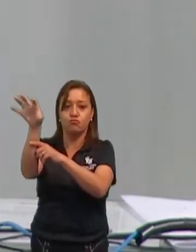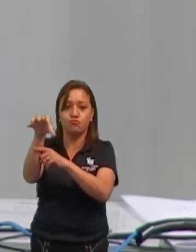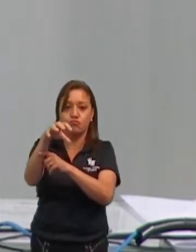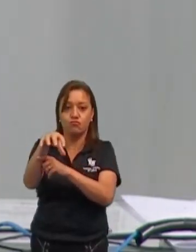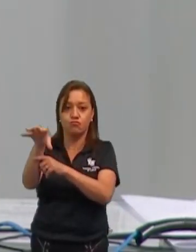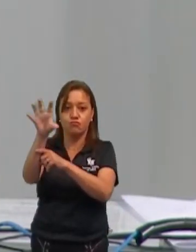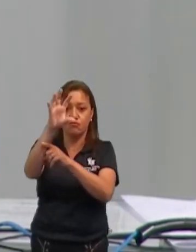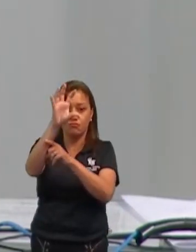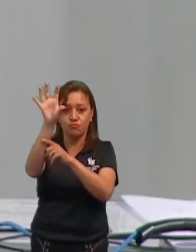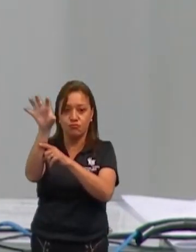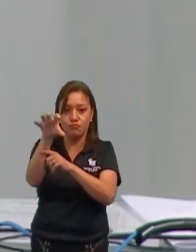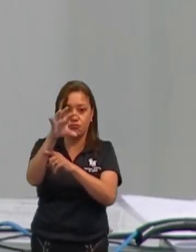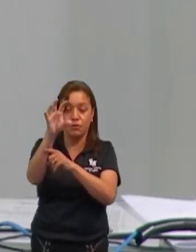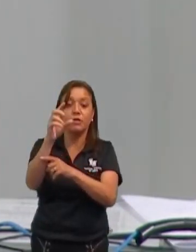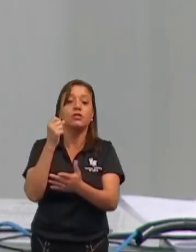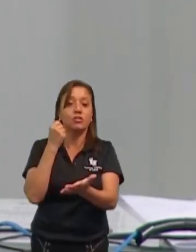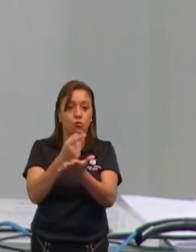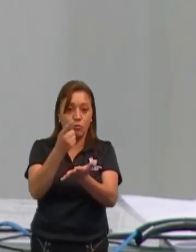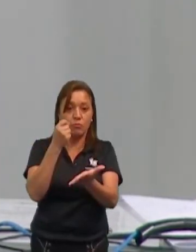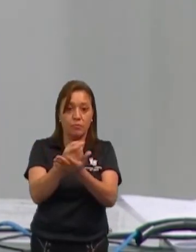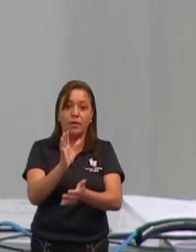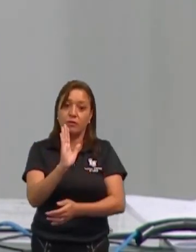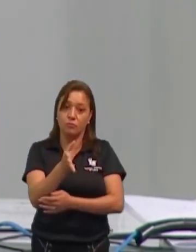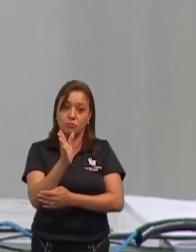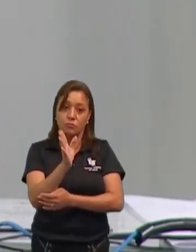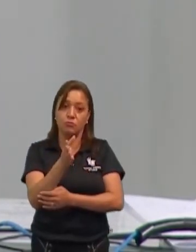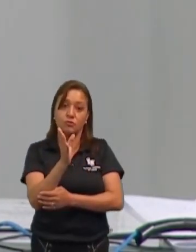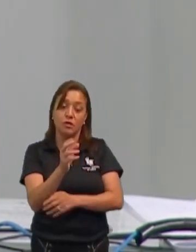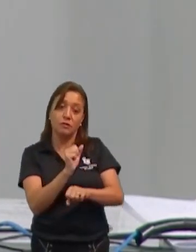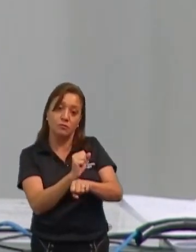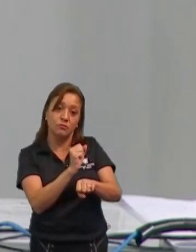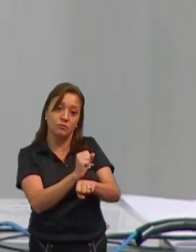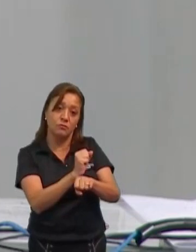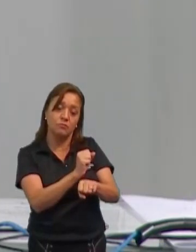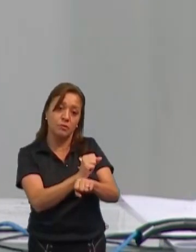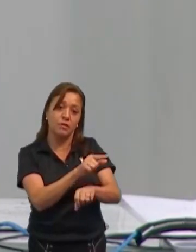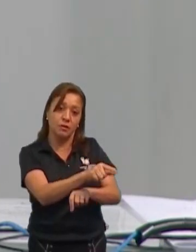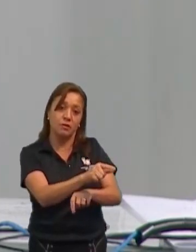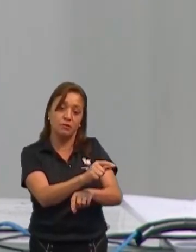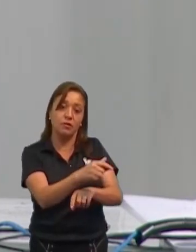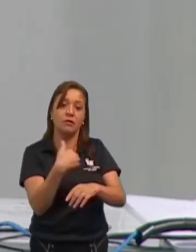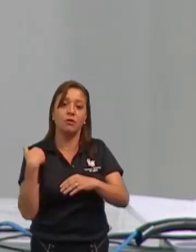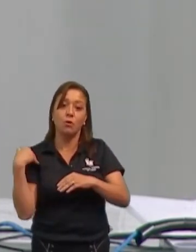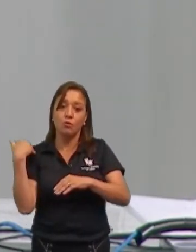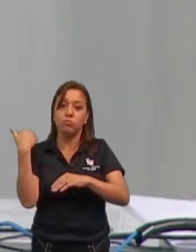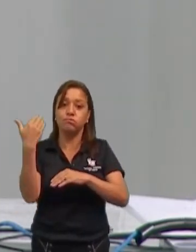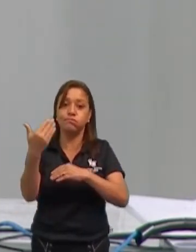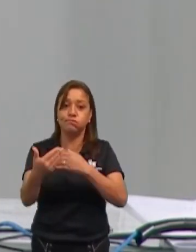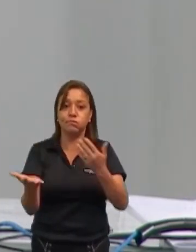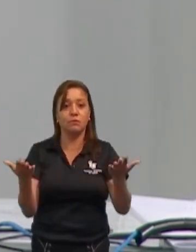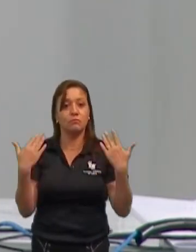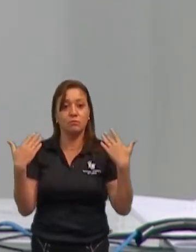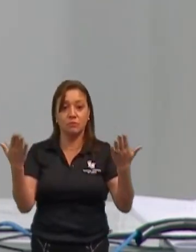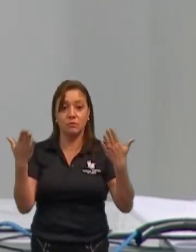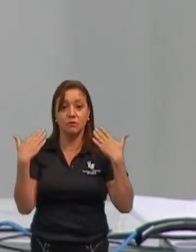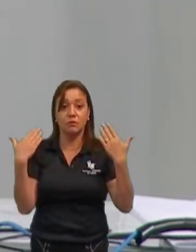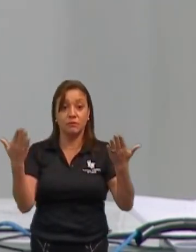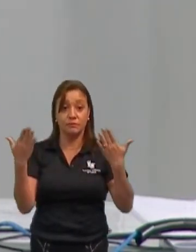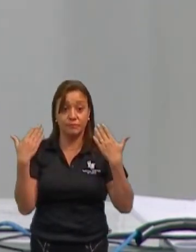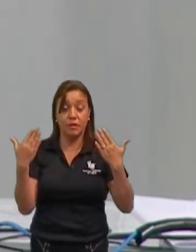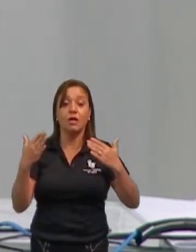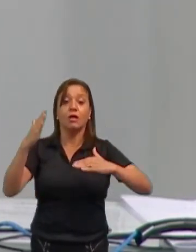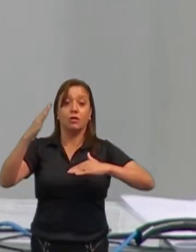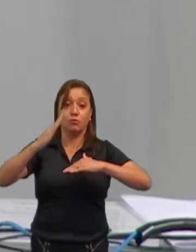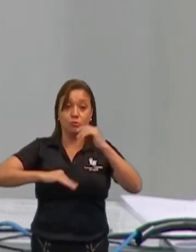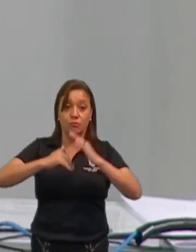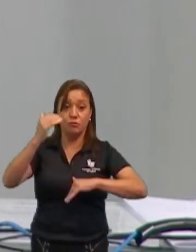ventiladores, já foram comprados, estão lá na sede e já está passando o verão todo aí, os profissionais e os usuários estão sem